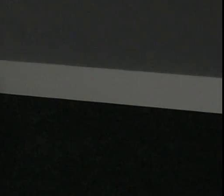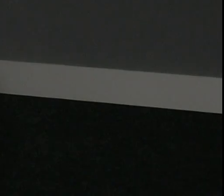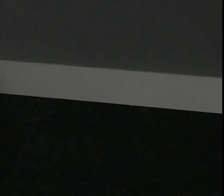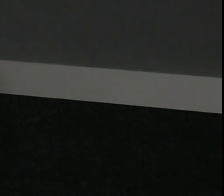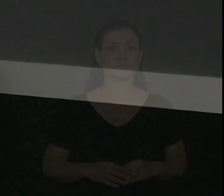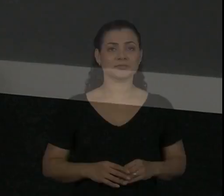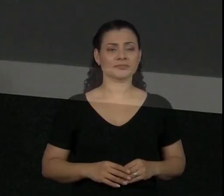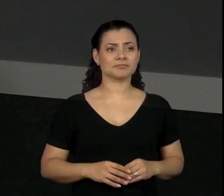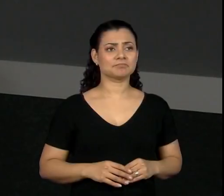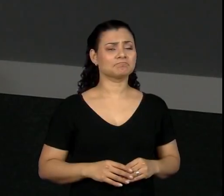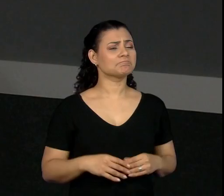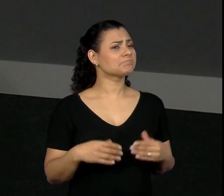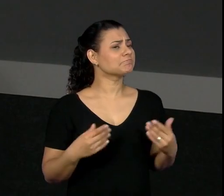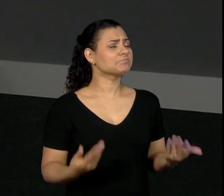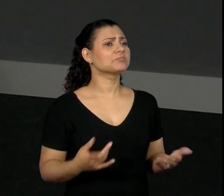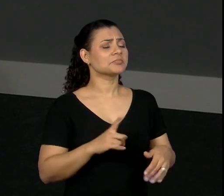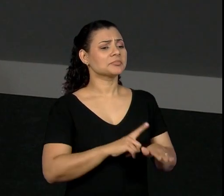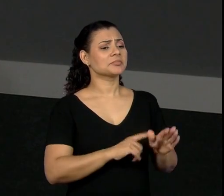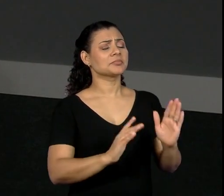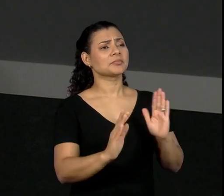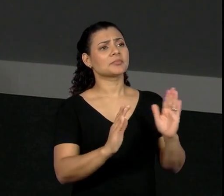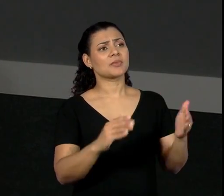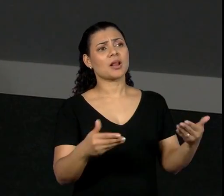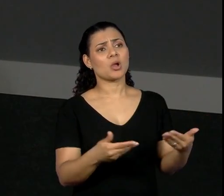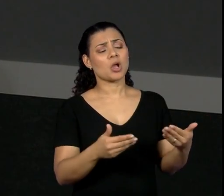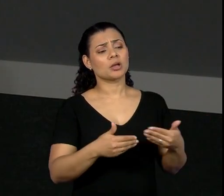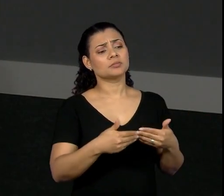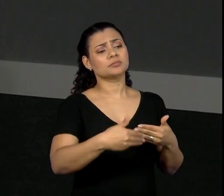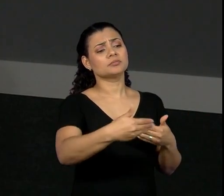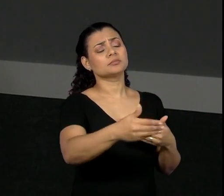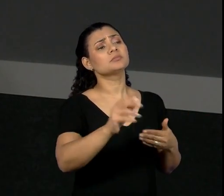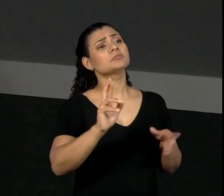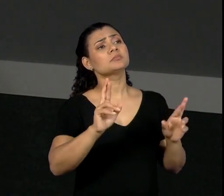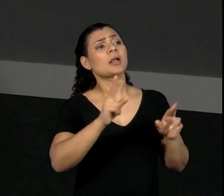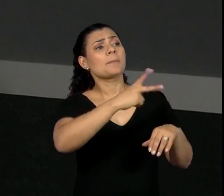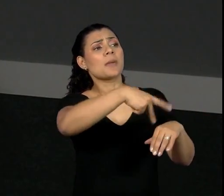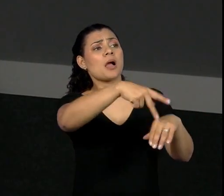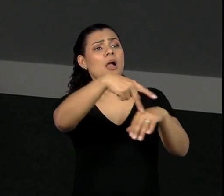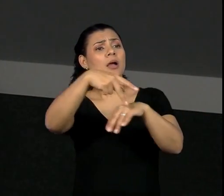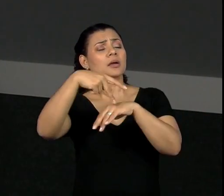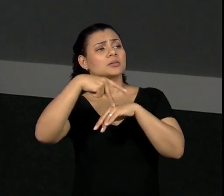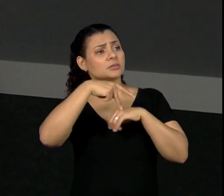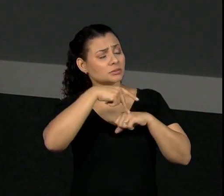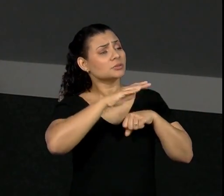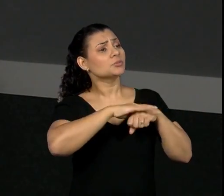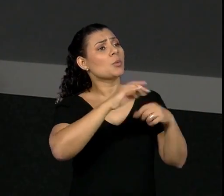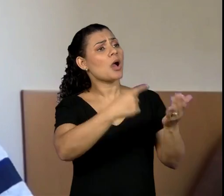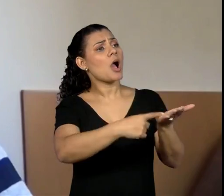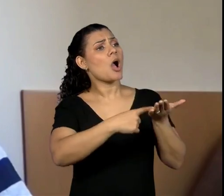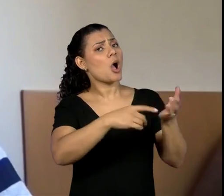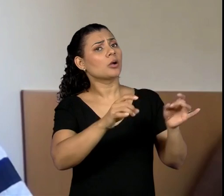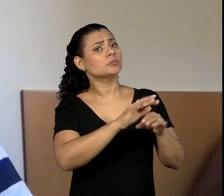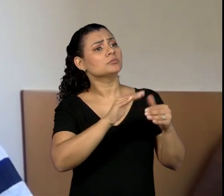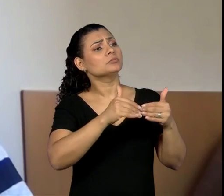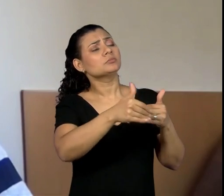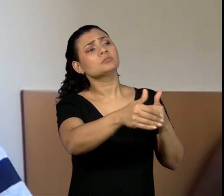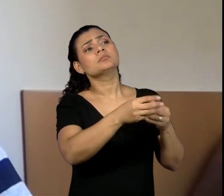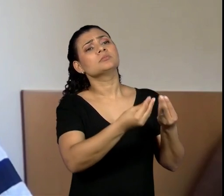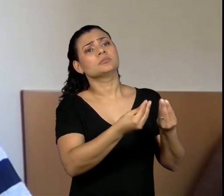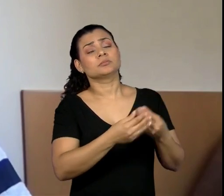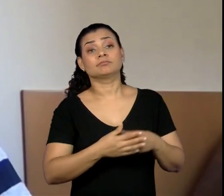O que a gente pode esperar agora, ou deve esperar, da postura dos países diante desse acordo? Você vê que ali